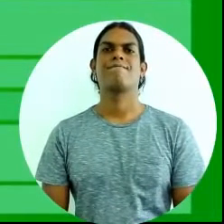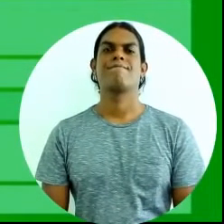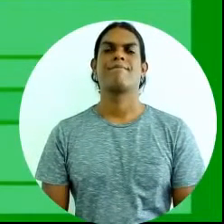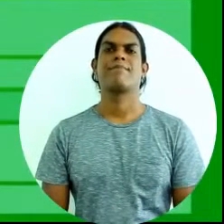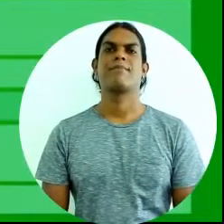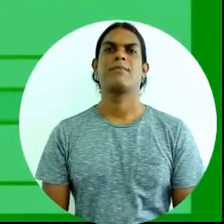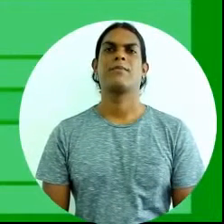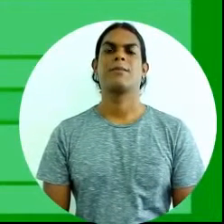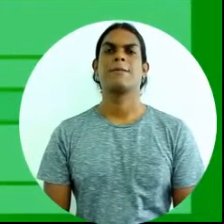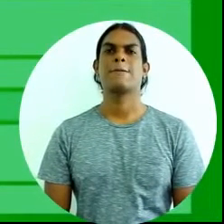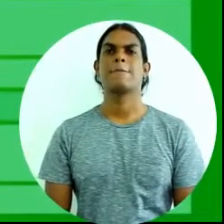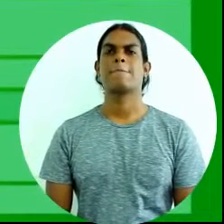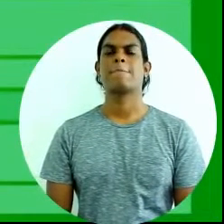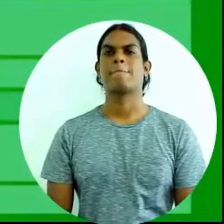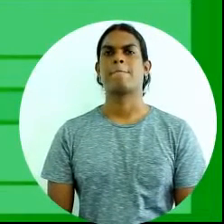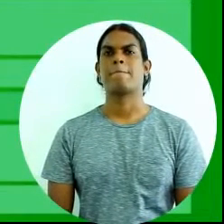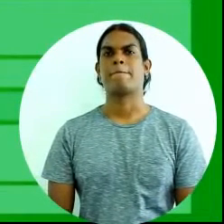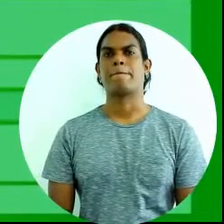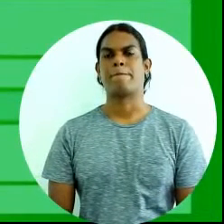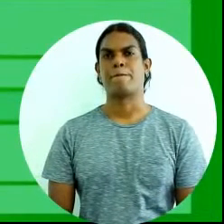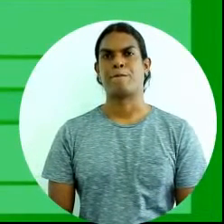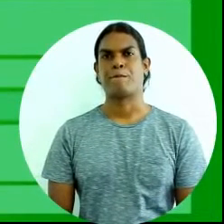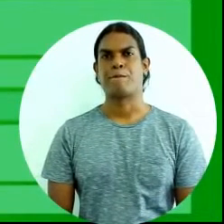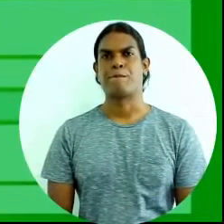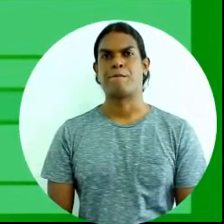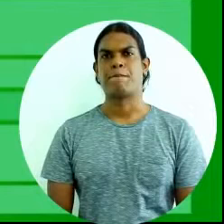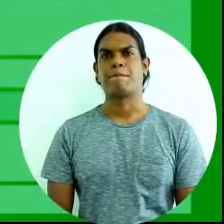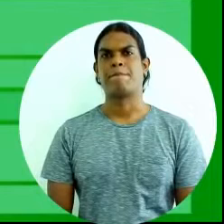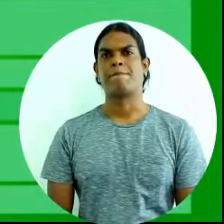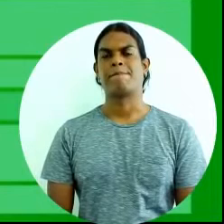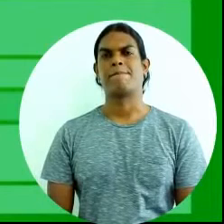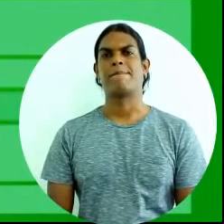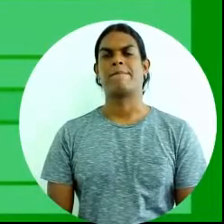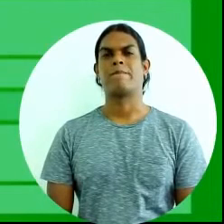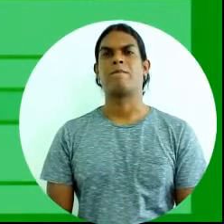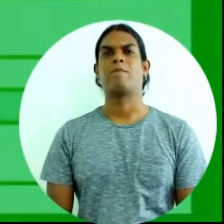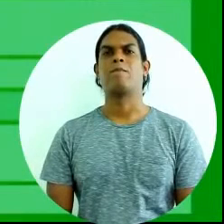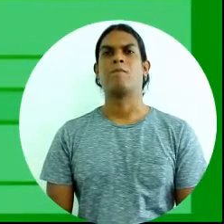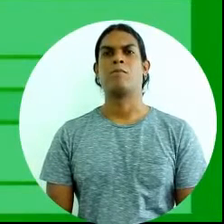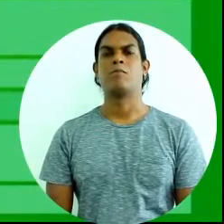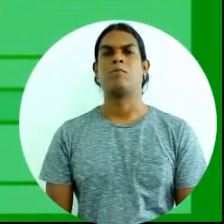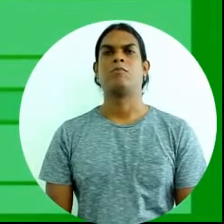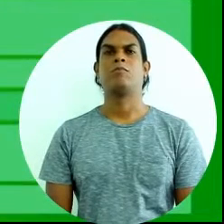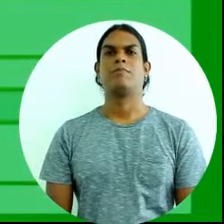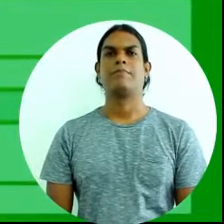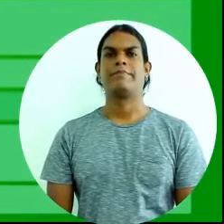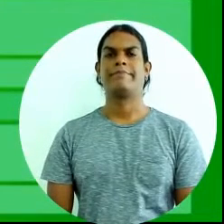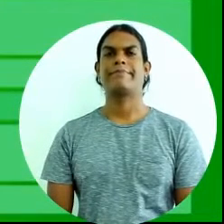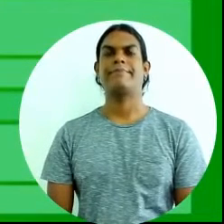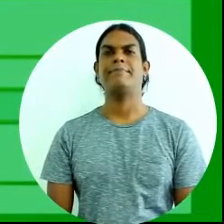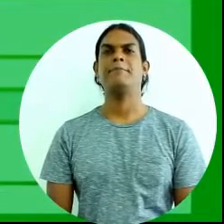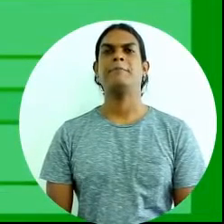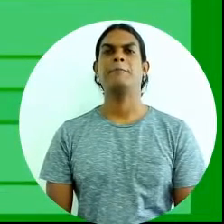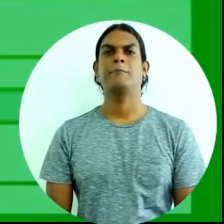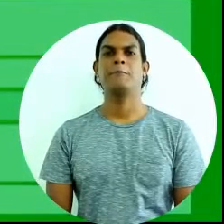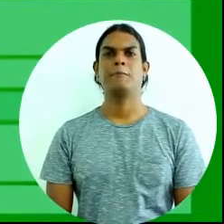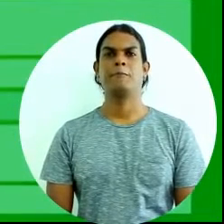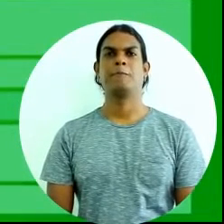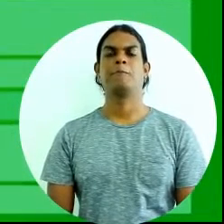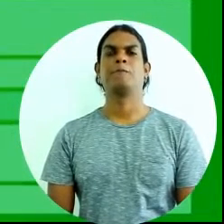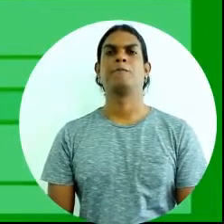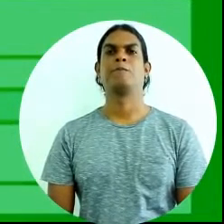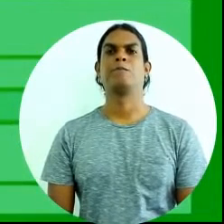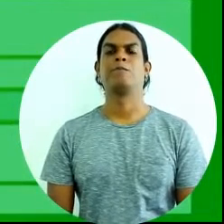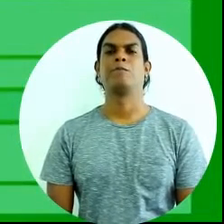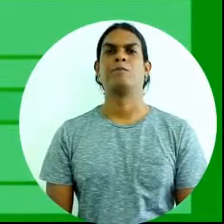por ano, atingir uma taxa interna de retorno 2% superior ao custo de capital, aumentar a